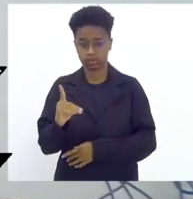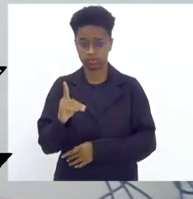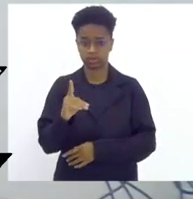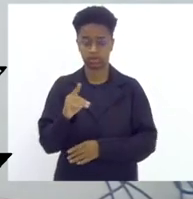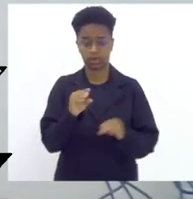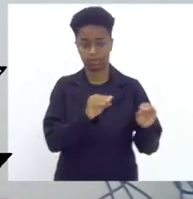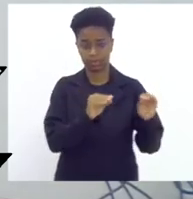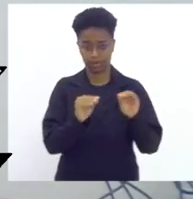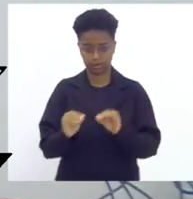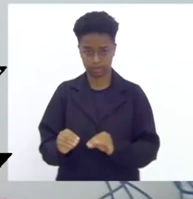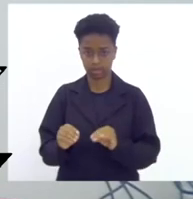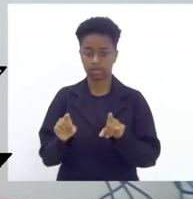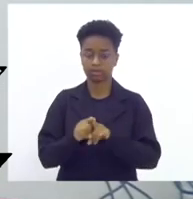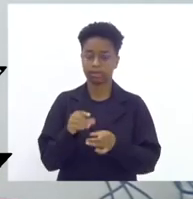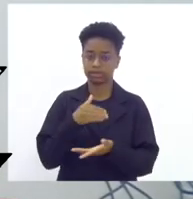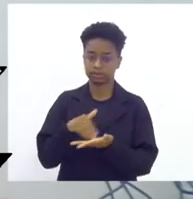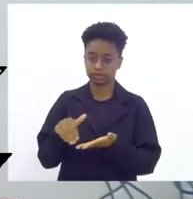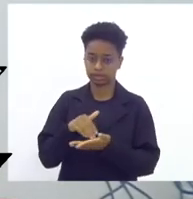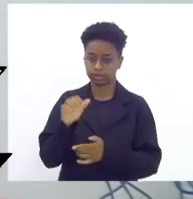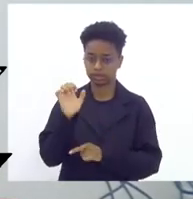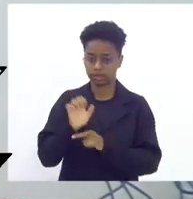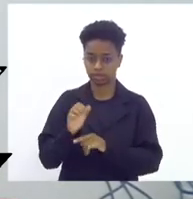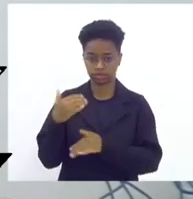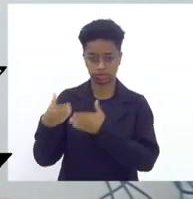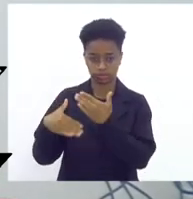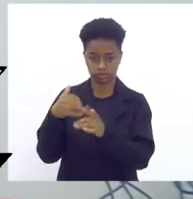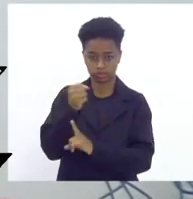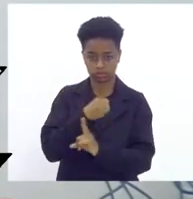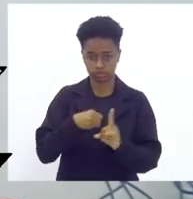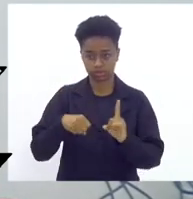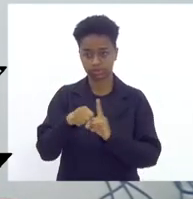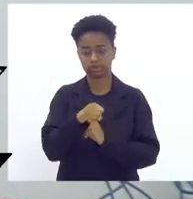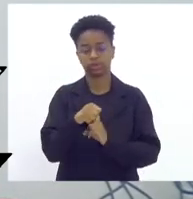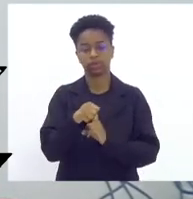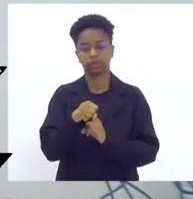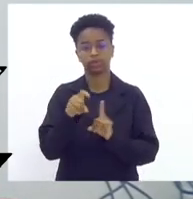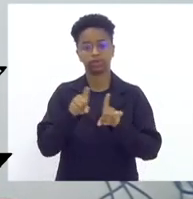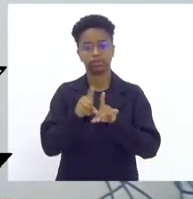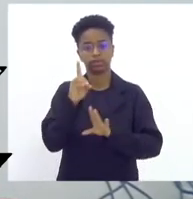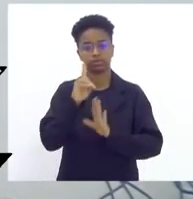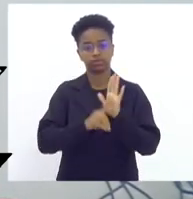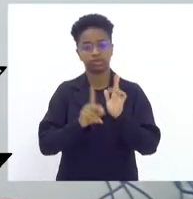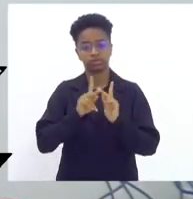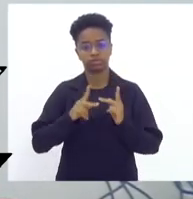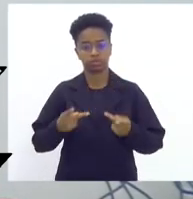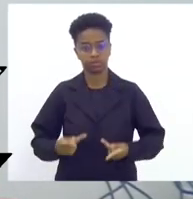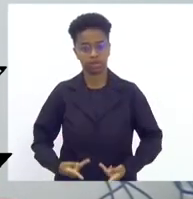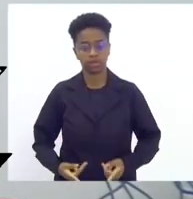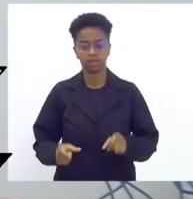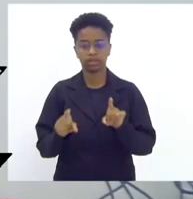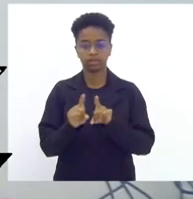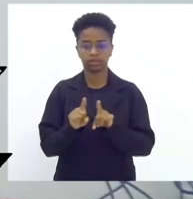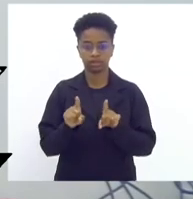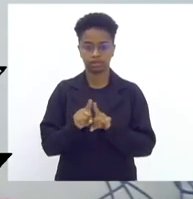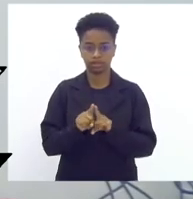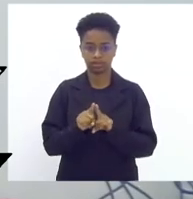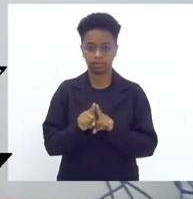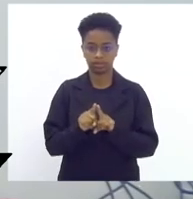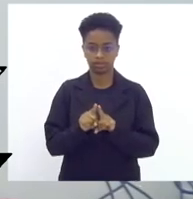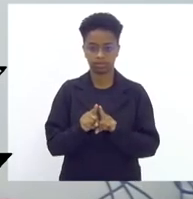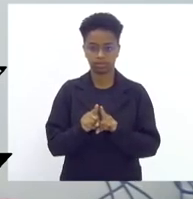da secretaria do estado do Desenvolvimento Social e direitos humanos e também o